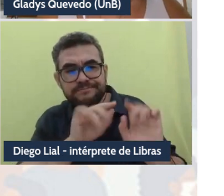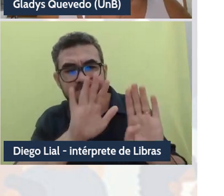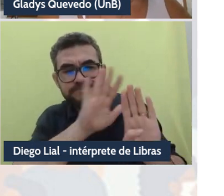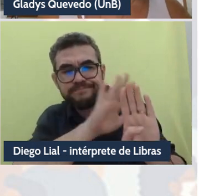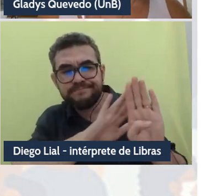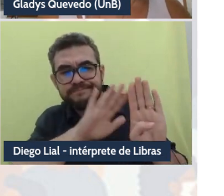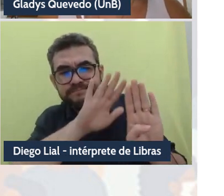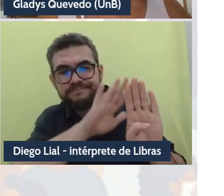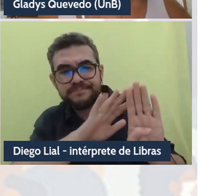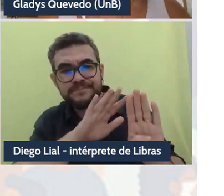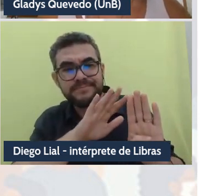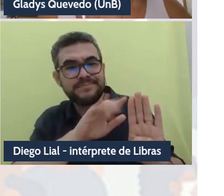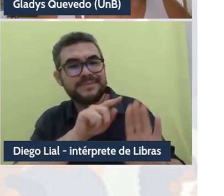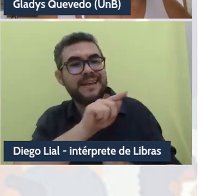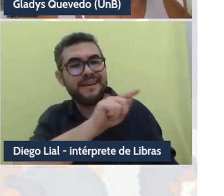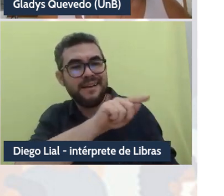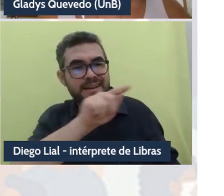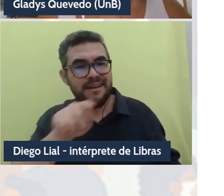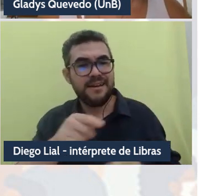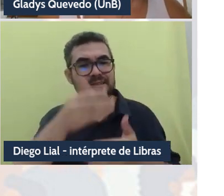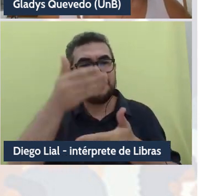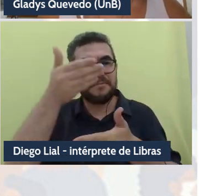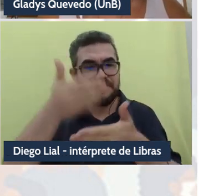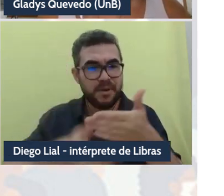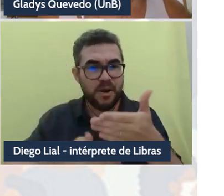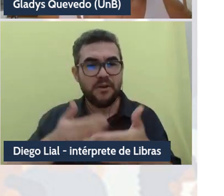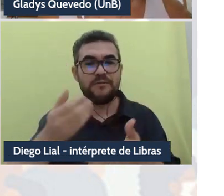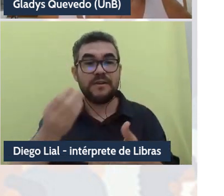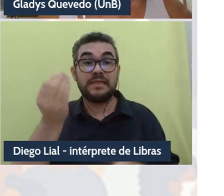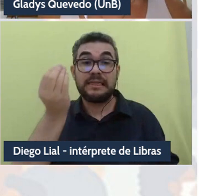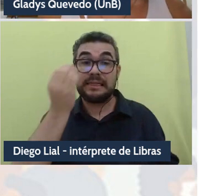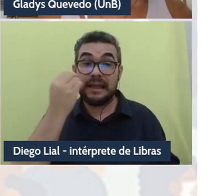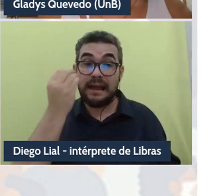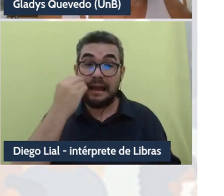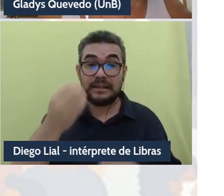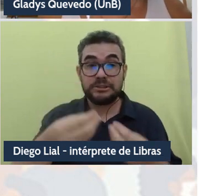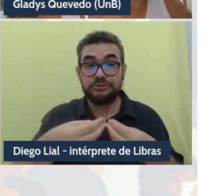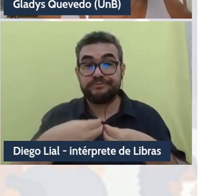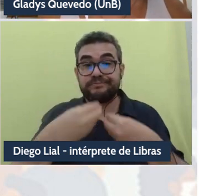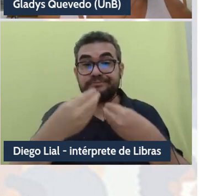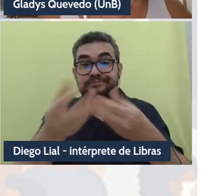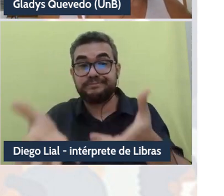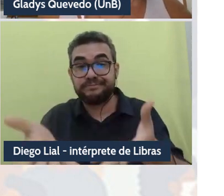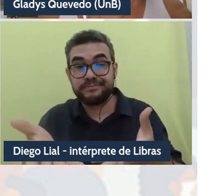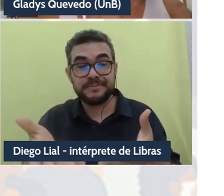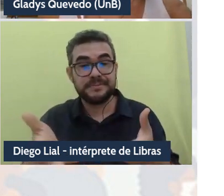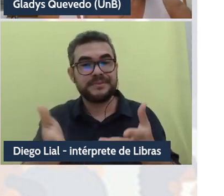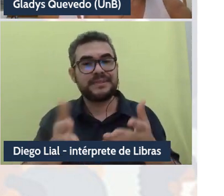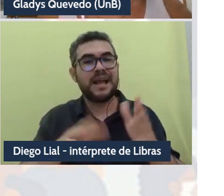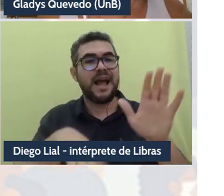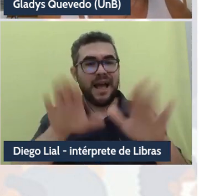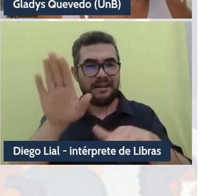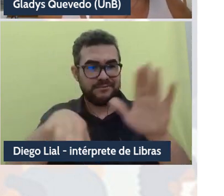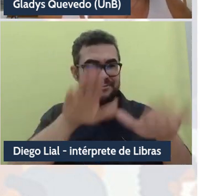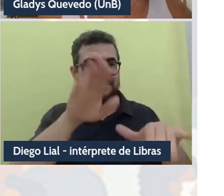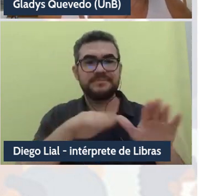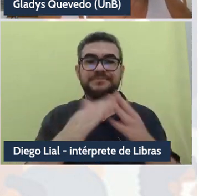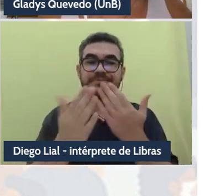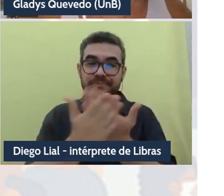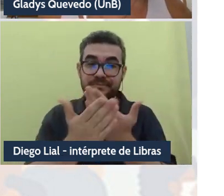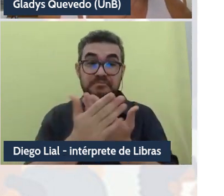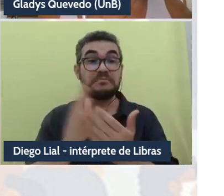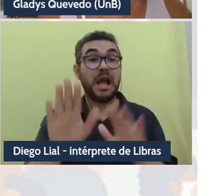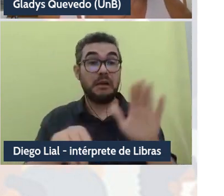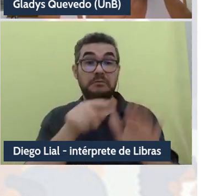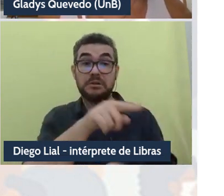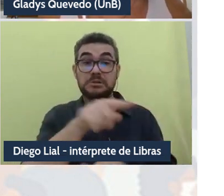testes que são aplicados dentro das escolas, muitas vezes espelhando o que acontece em escalas maiores,